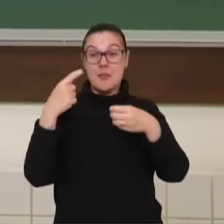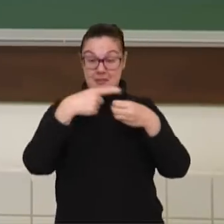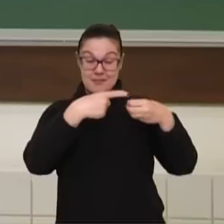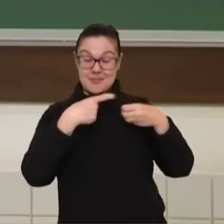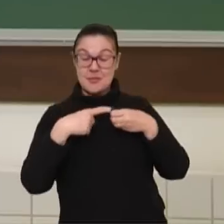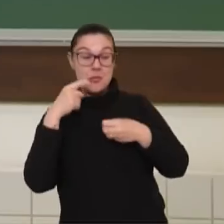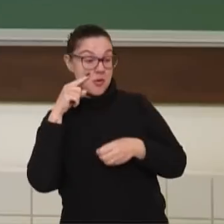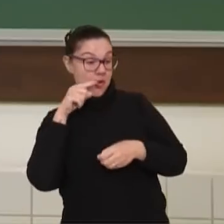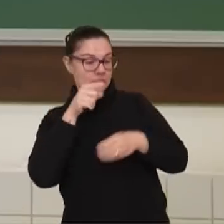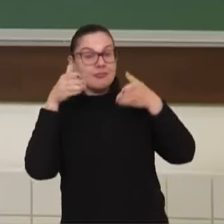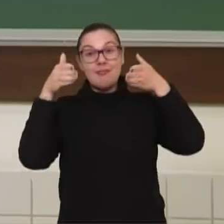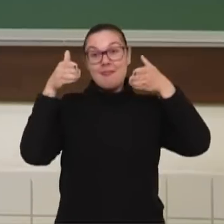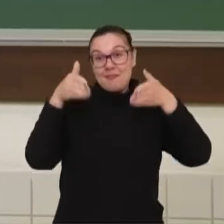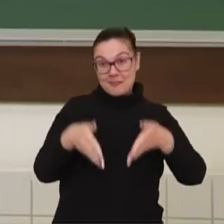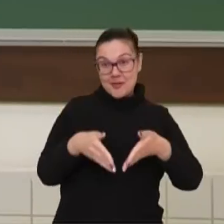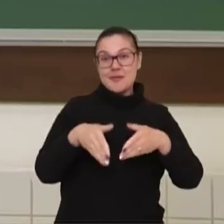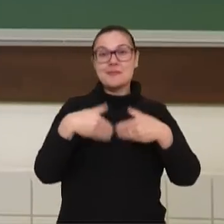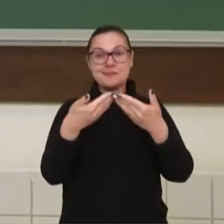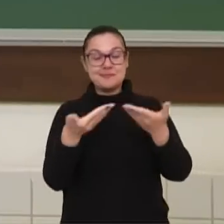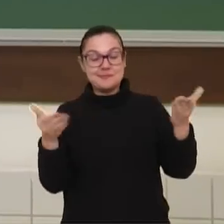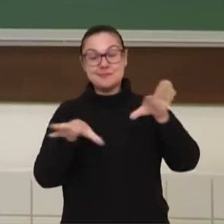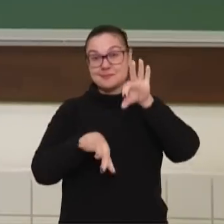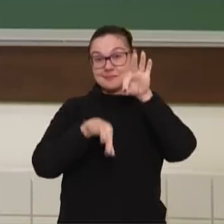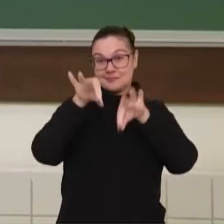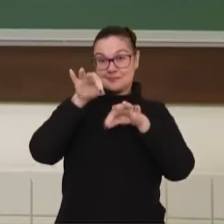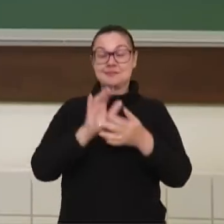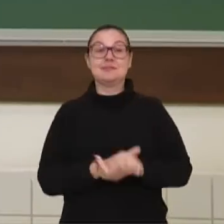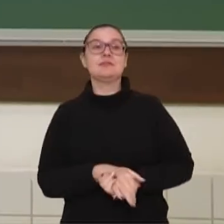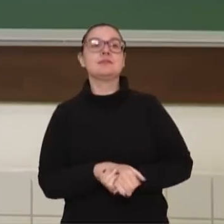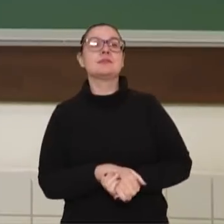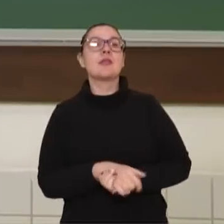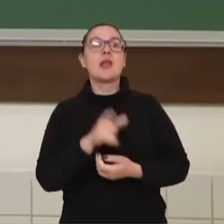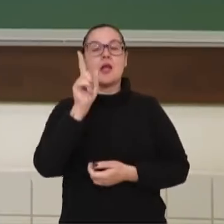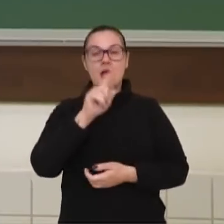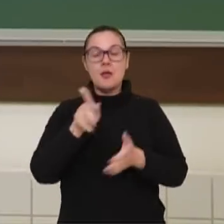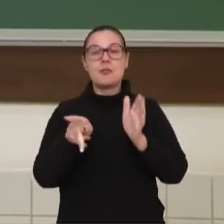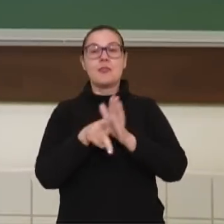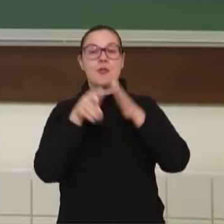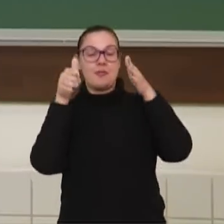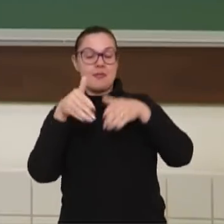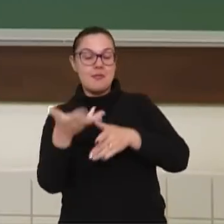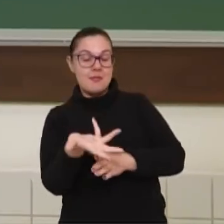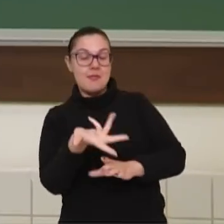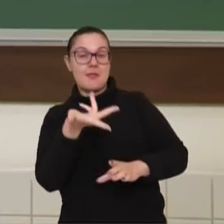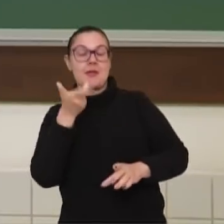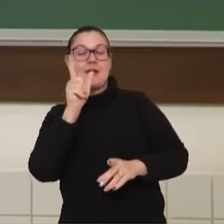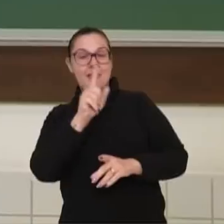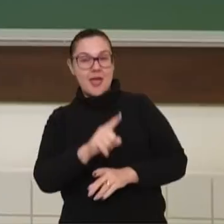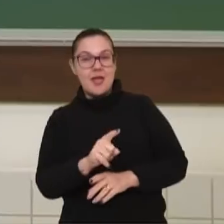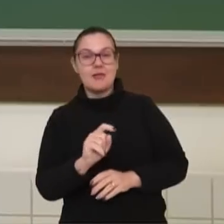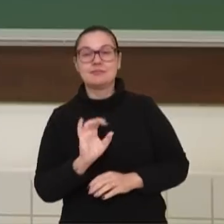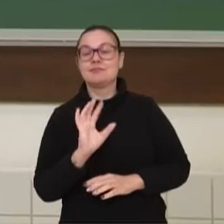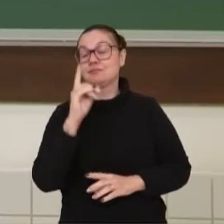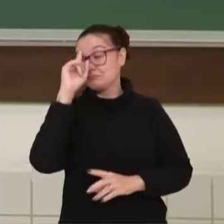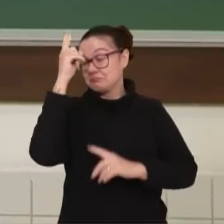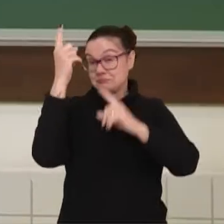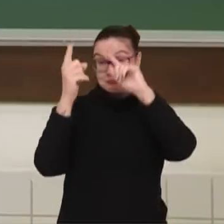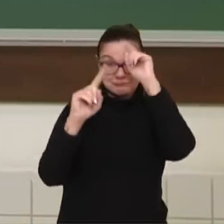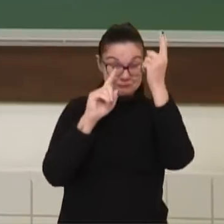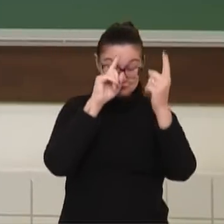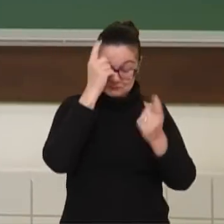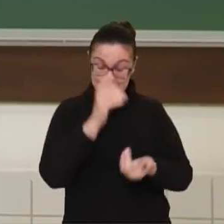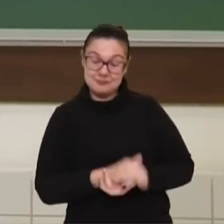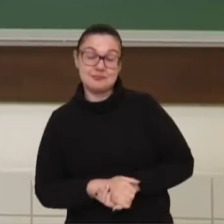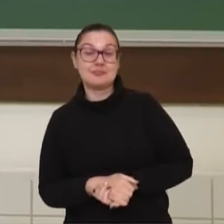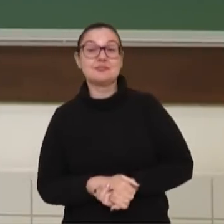para participar desse teatro. Então, uma arte participativa, ela é bastante improvisada, muitas